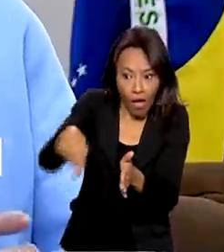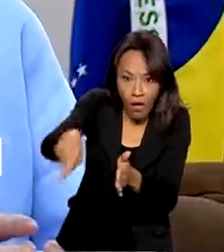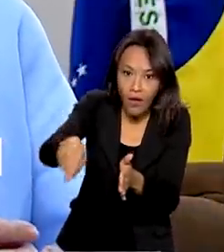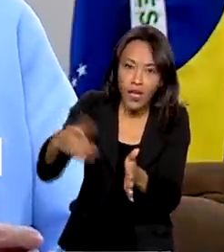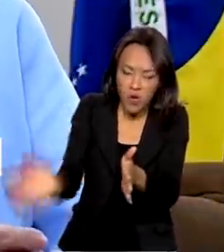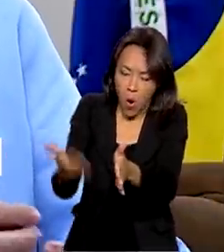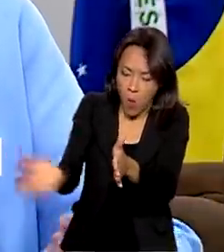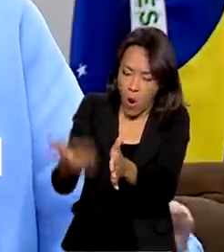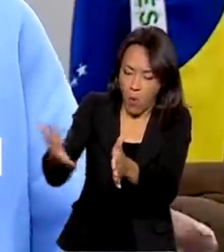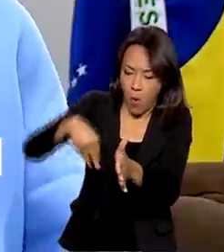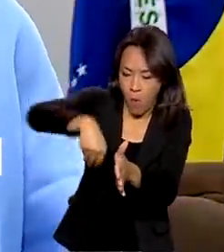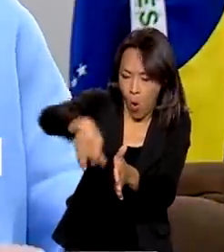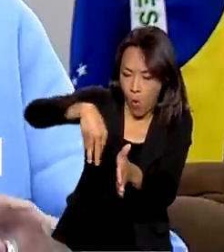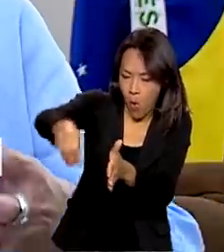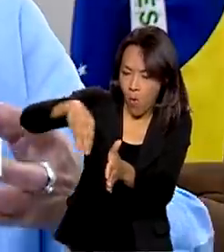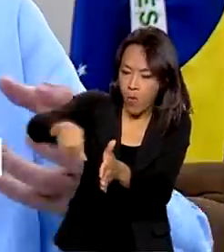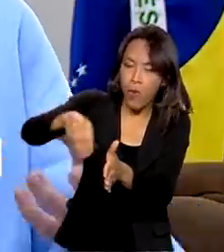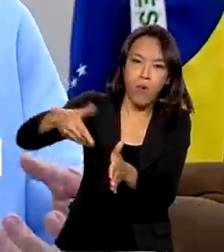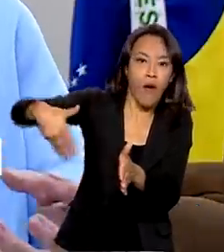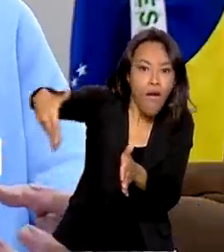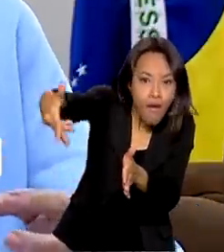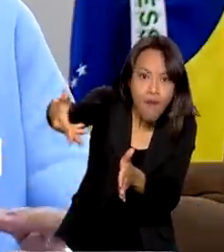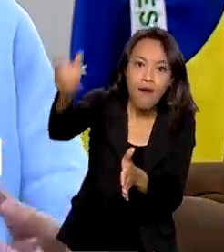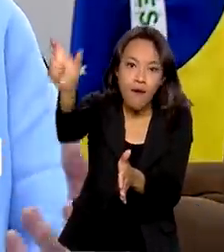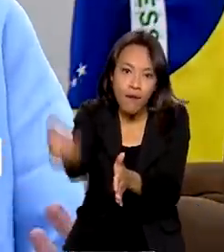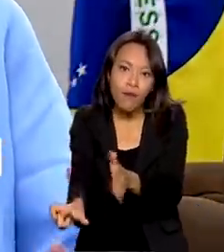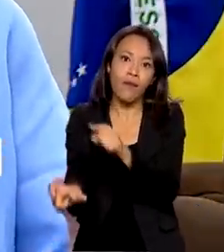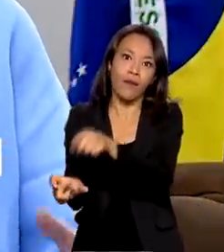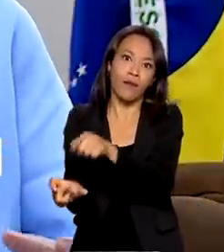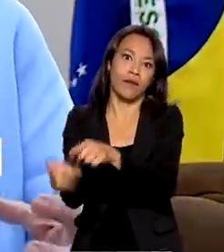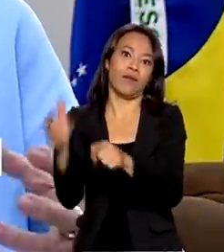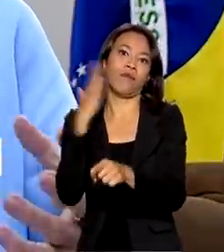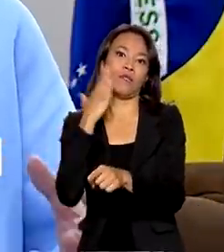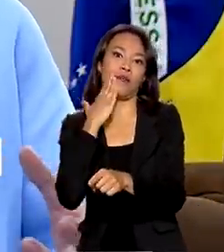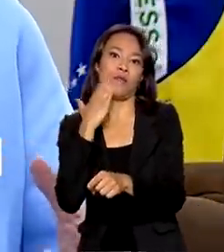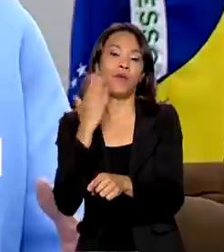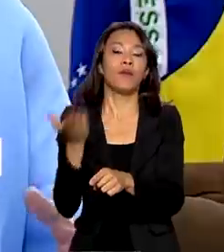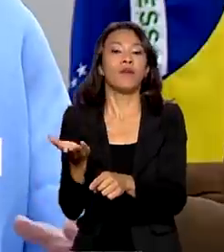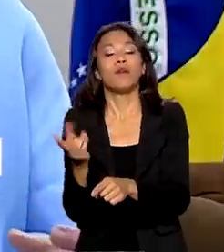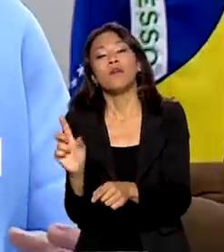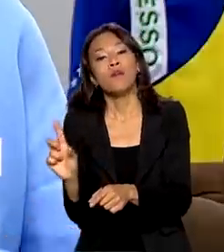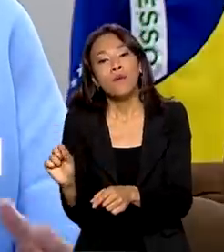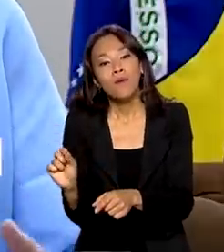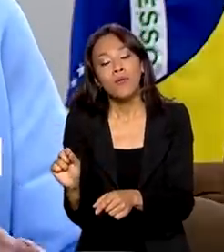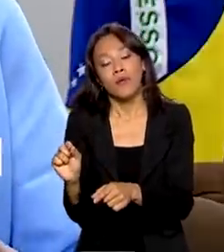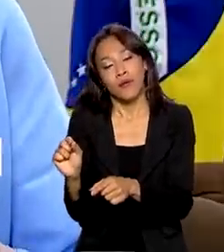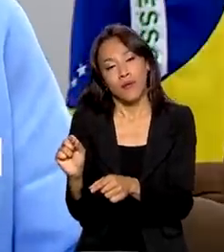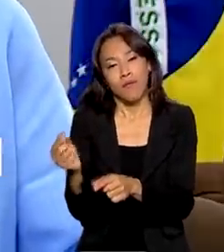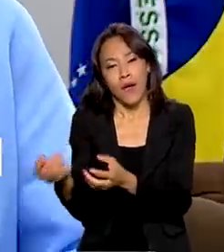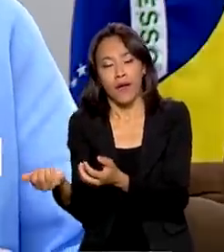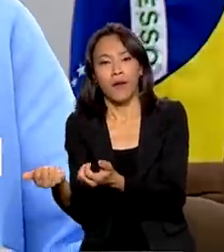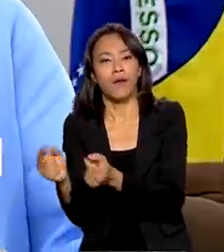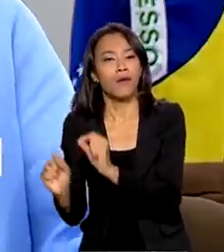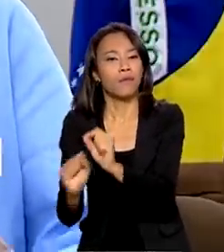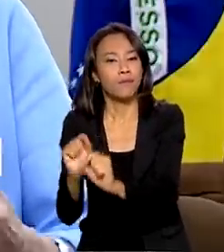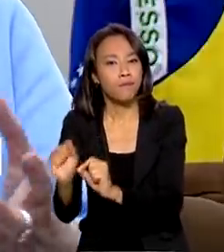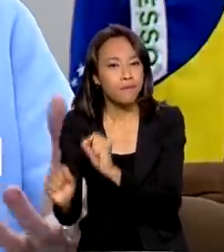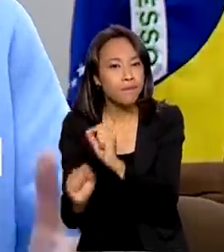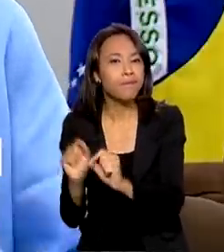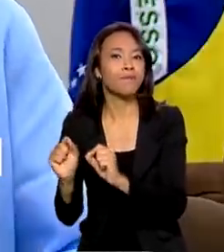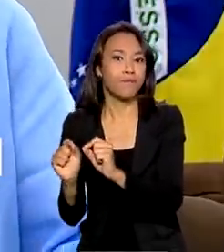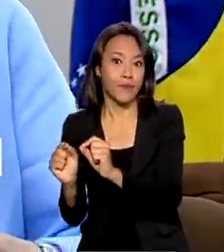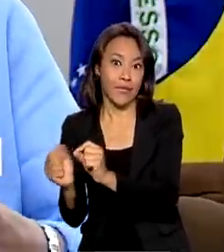Produza aí no cinturão os verdes ele é que faz aí é diferença né para abastecer